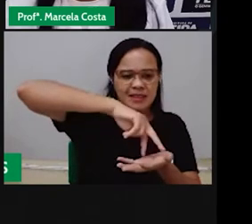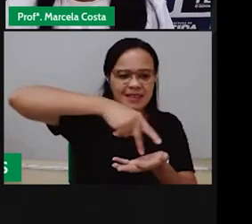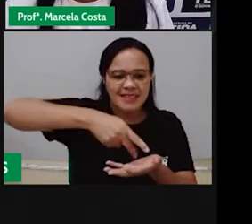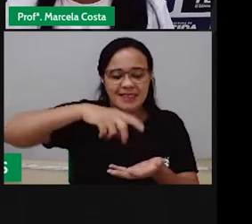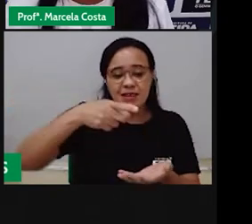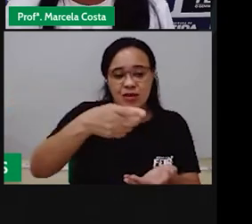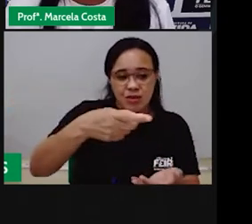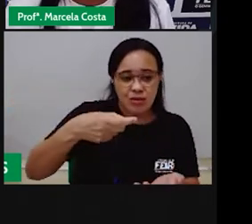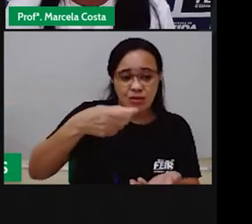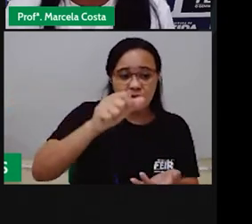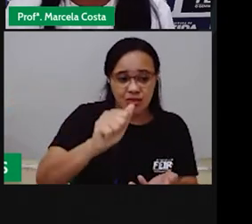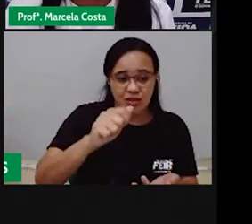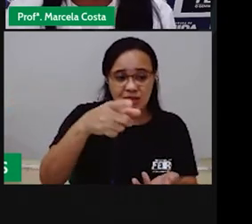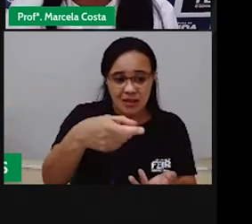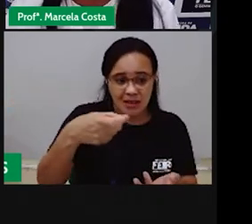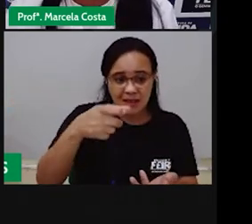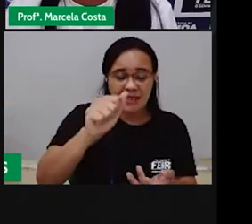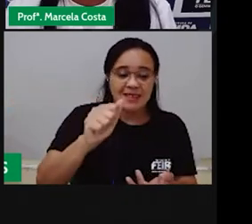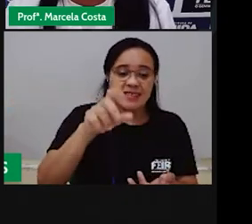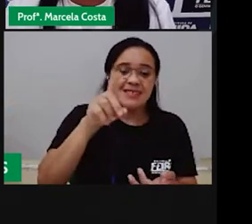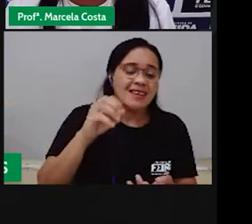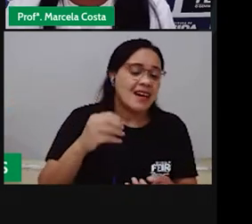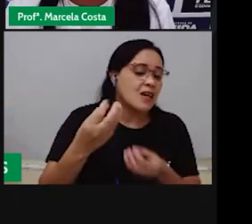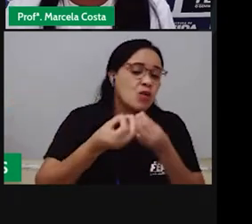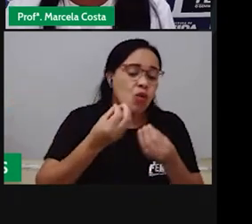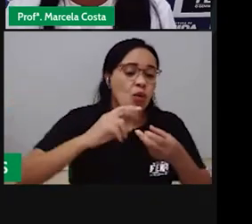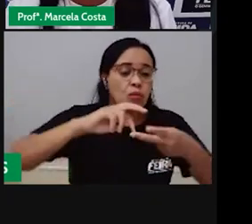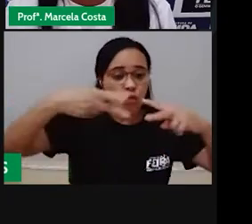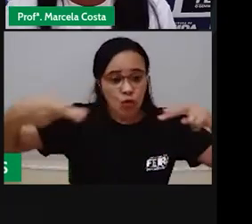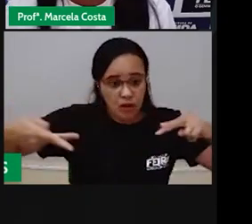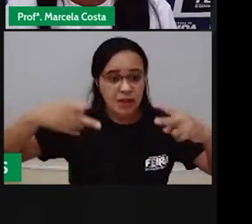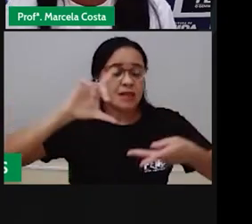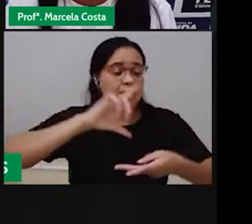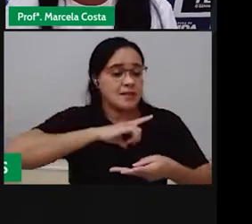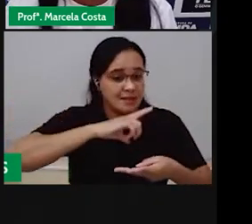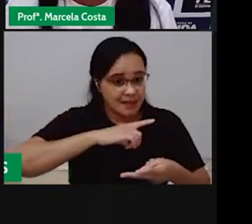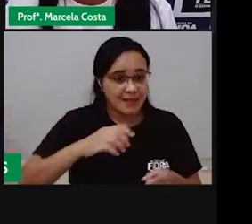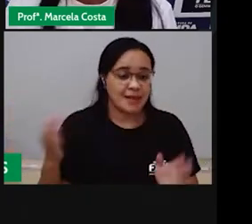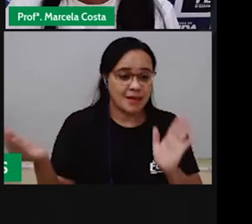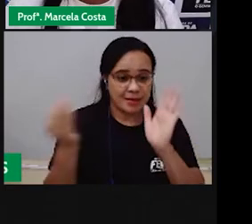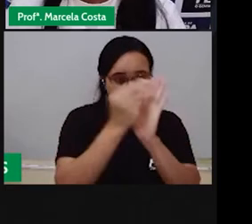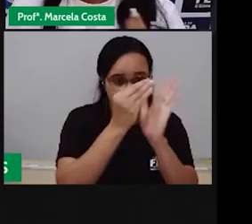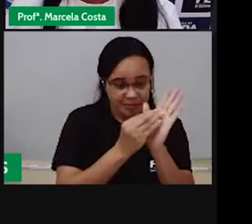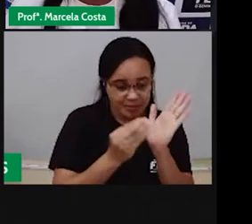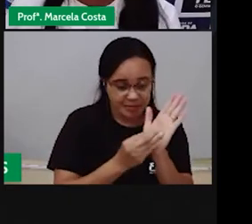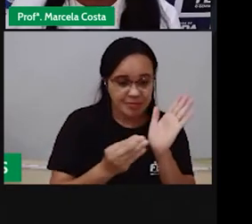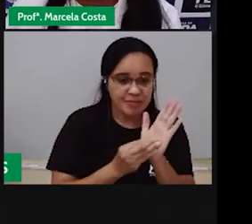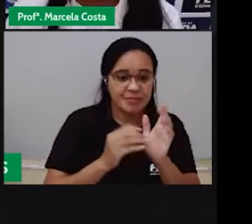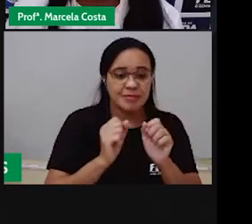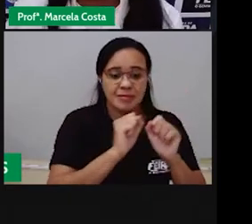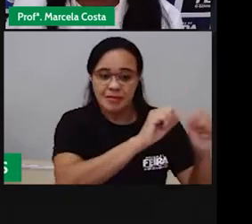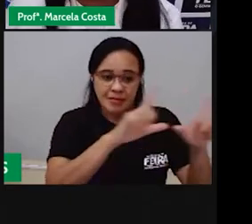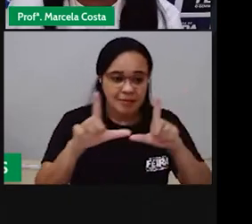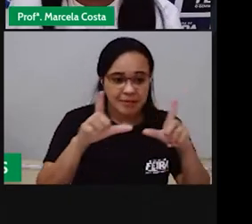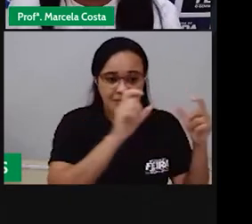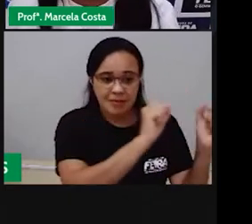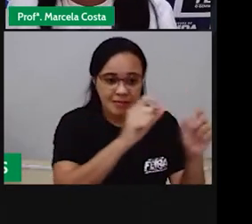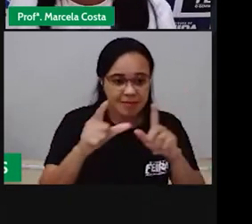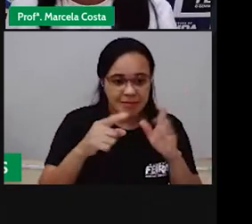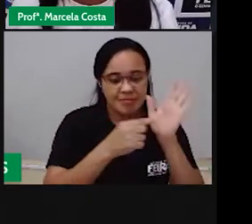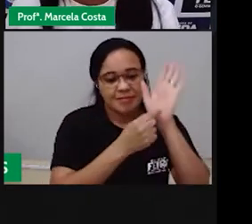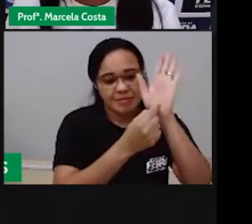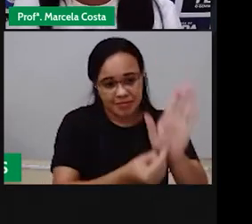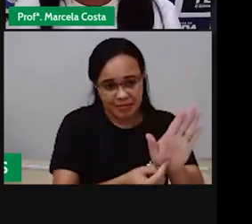está disponível nesse link aqui da apresentação. E aí, depois que você assistir